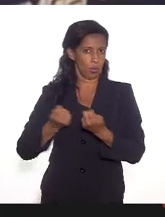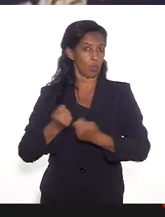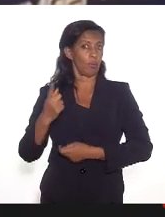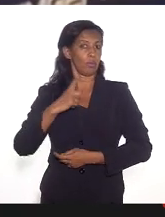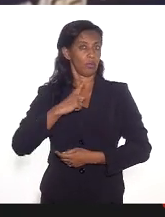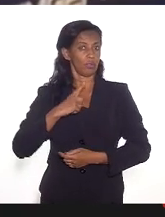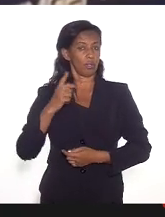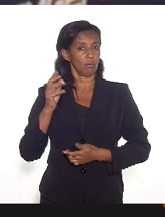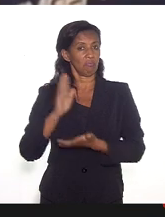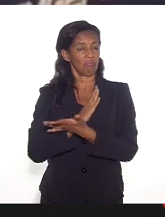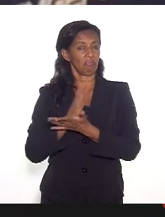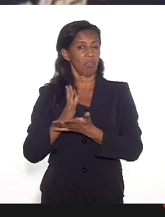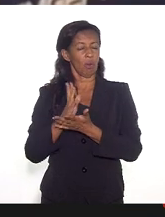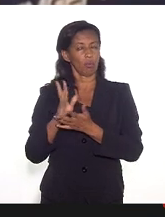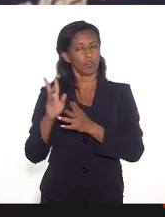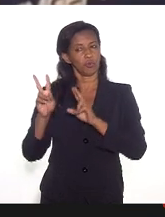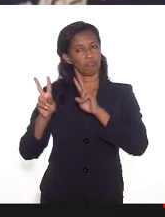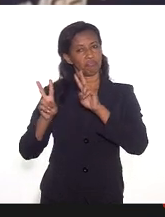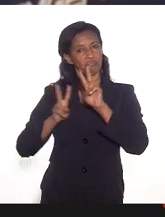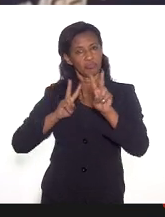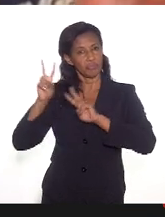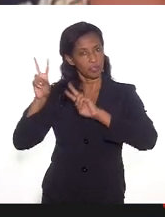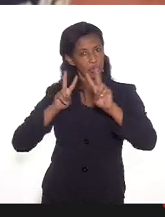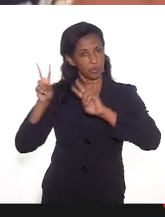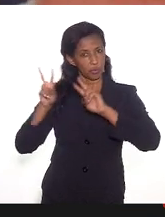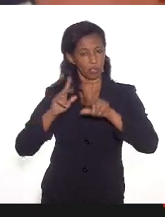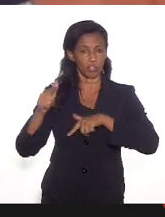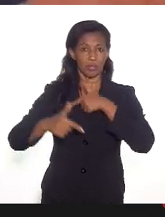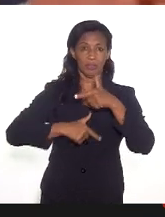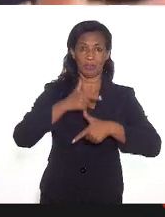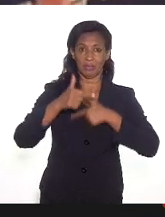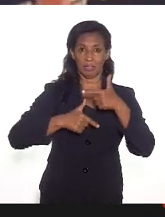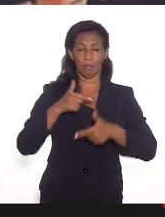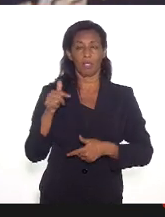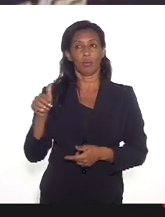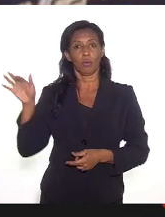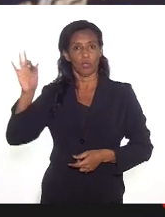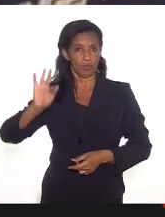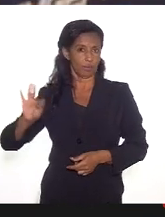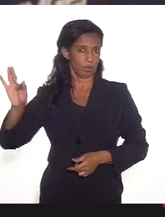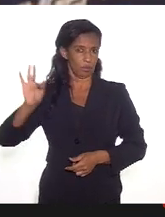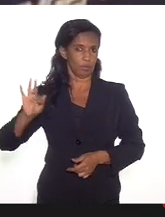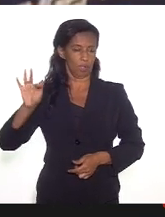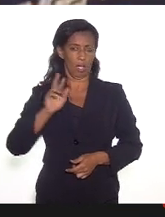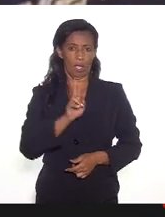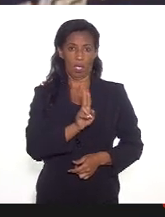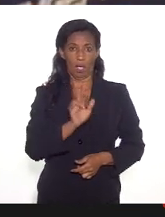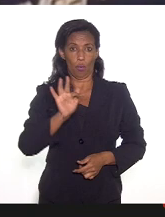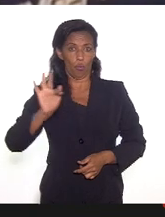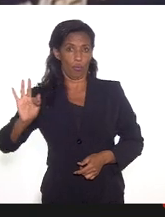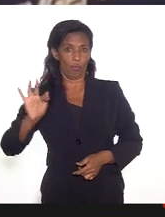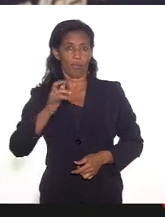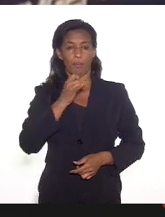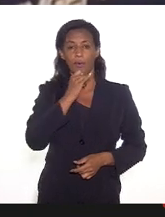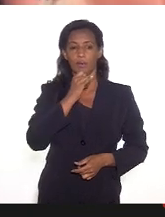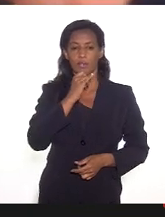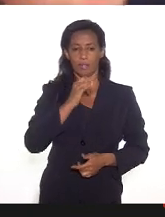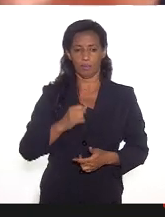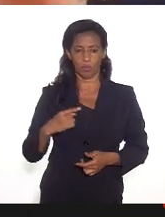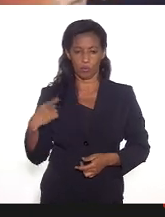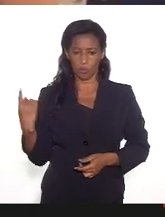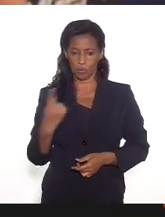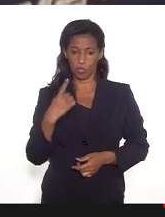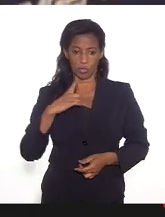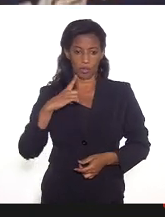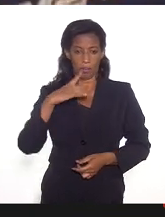visões, algumas modelagens, né, que trabalhamos com as universidades. Né? A UF, por exemplo, nós temos